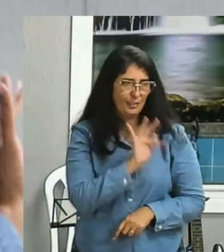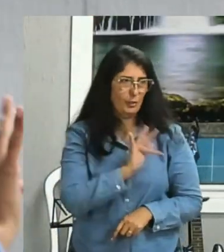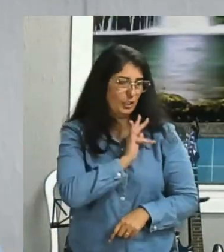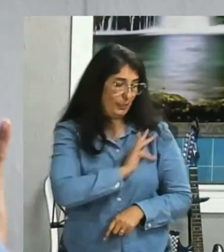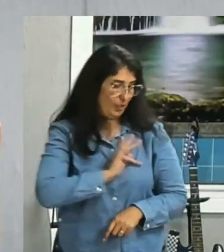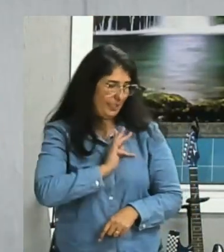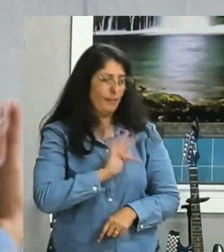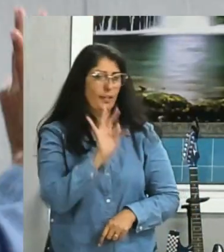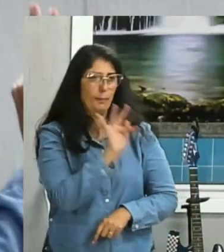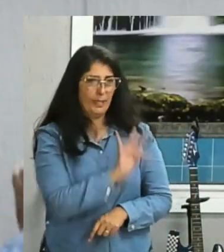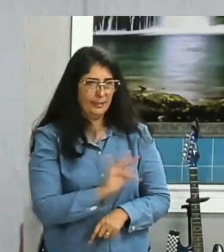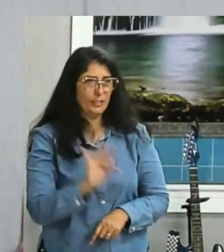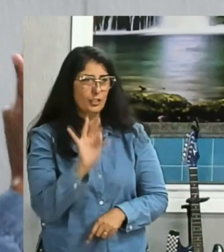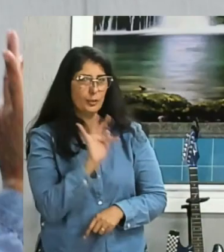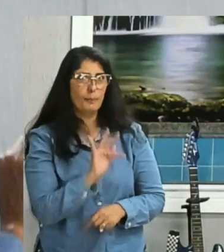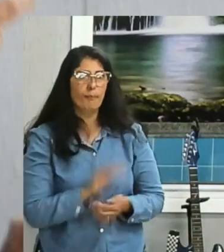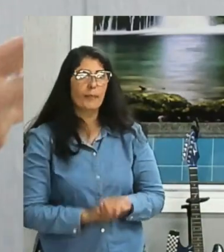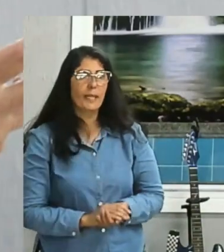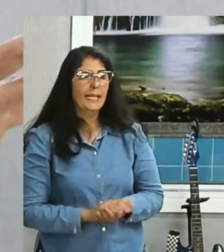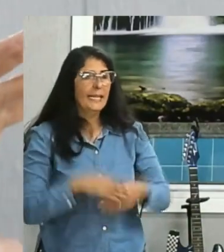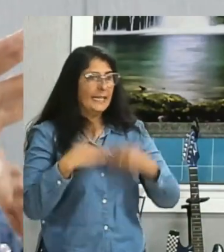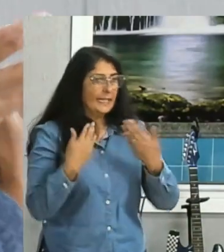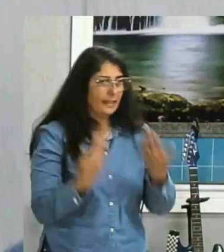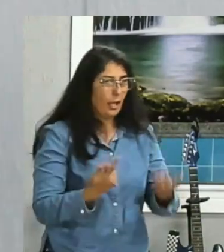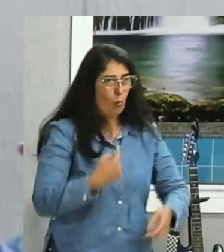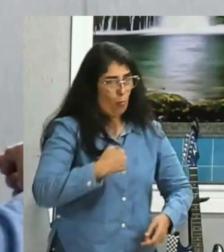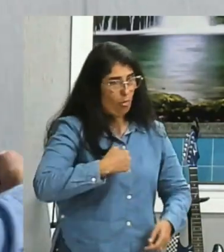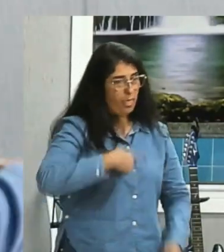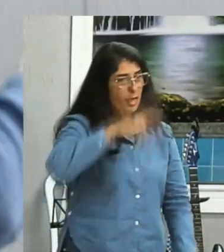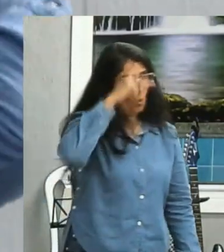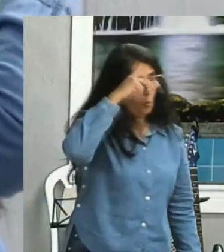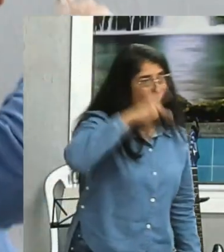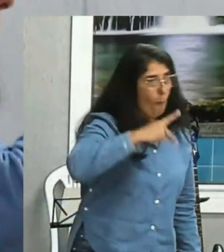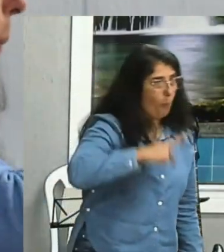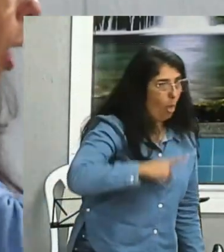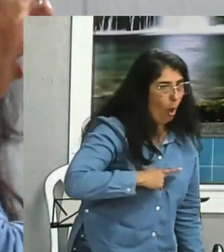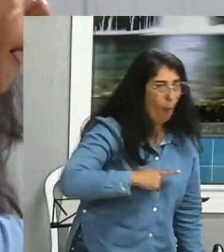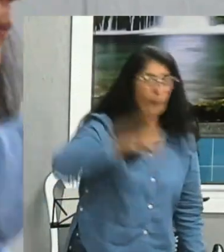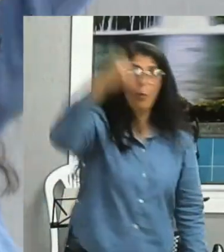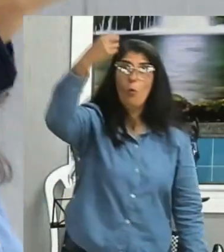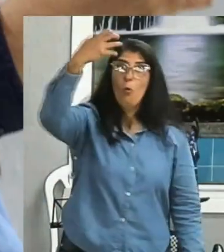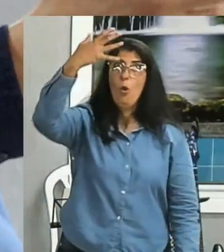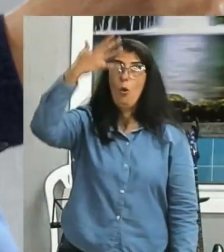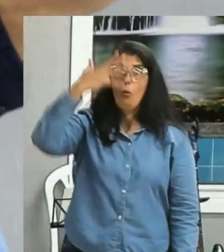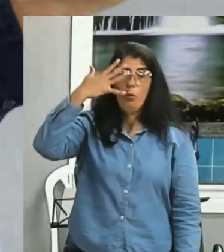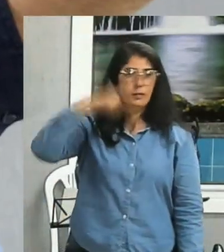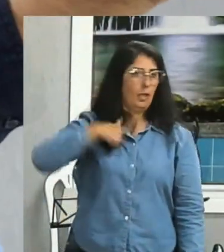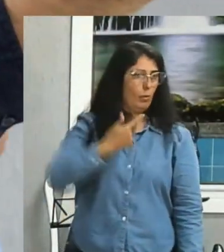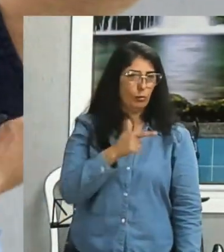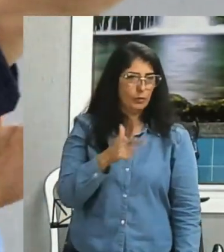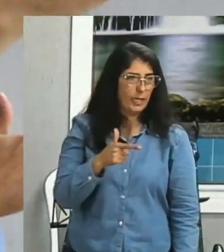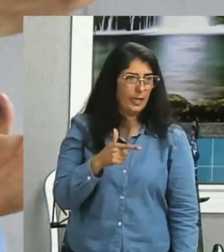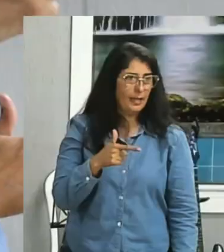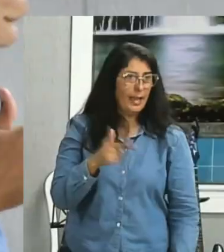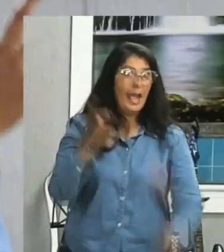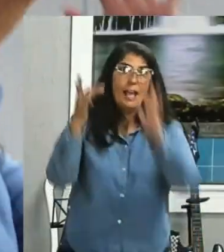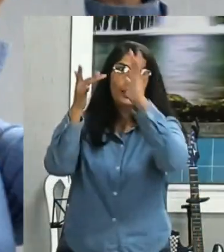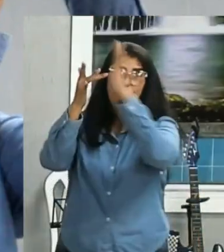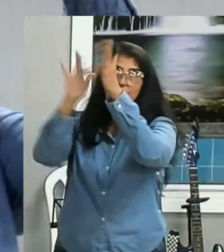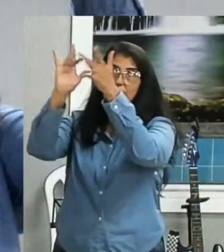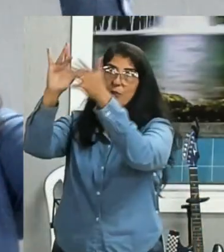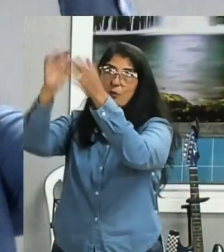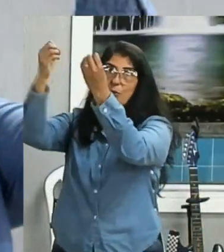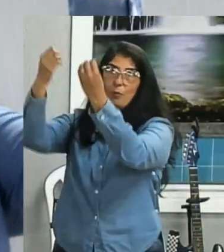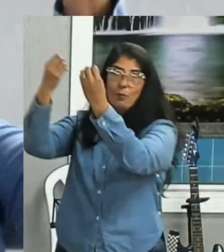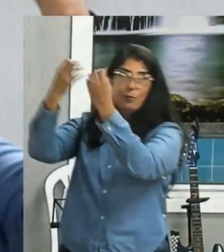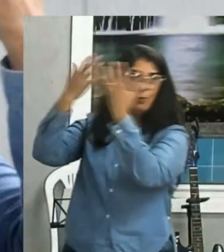anda em trevas. Não a nossa própria luz, mas a luz da glória de Cristo. Amém, irmãos?